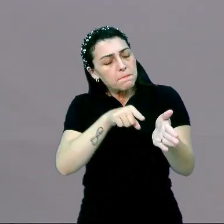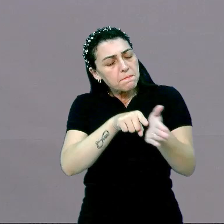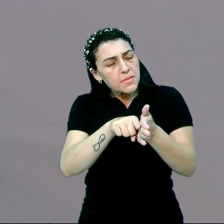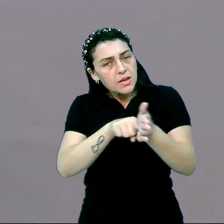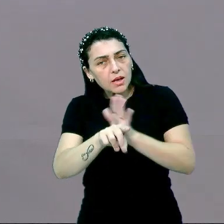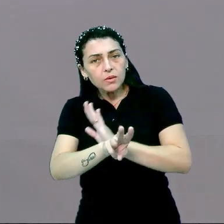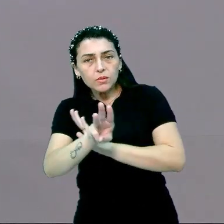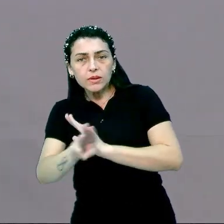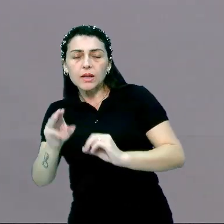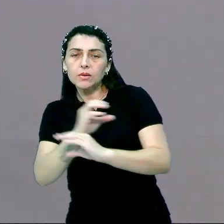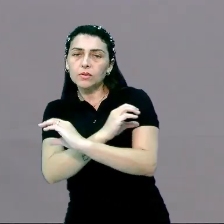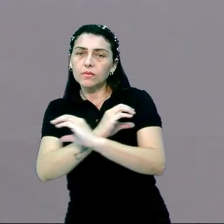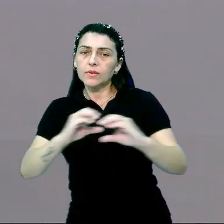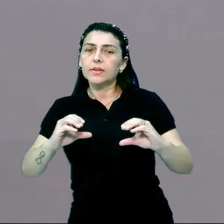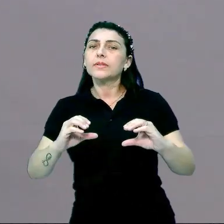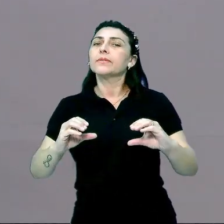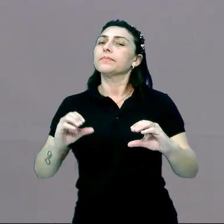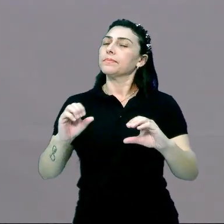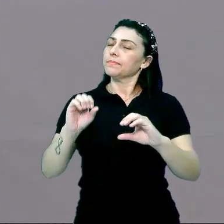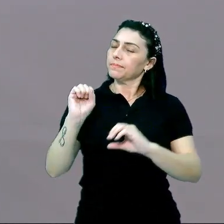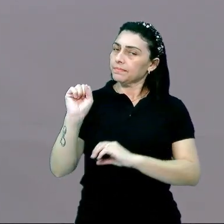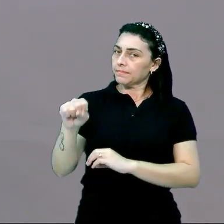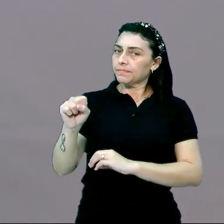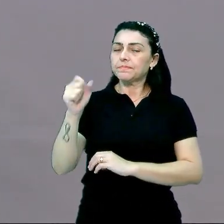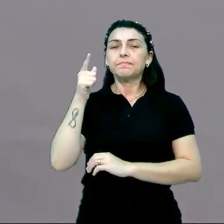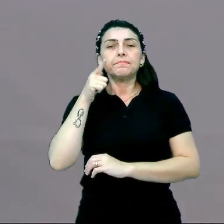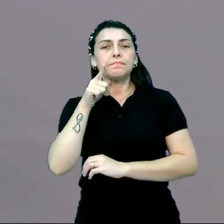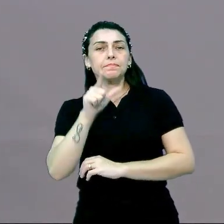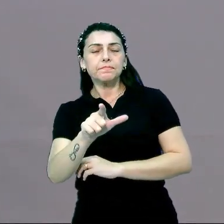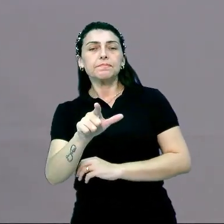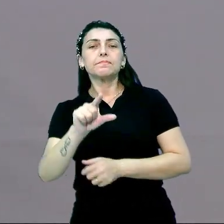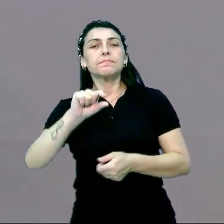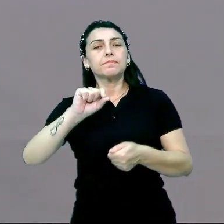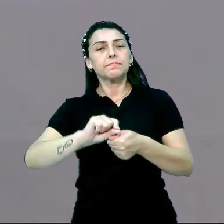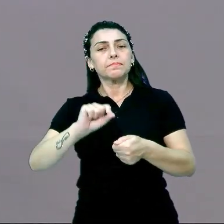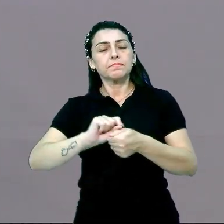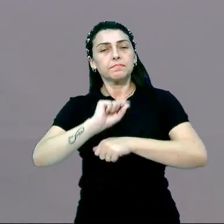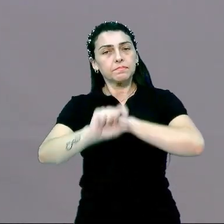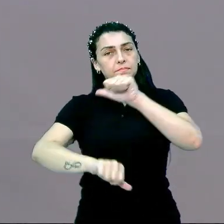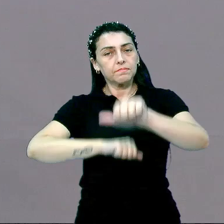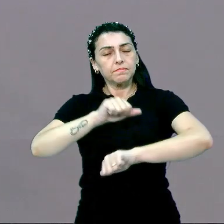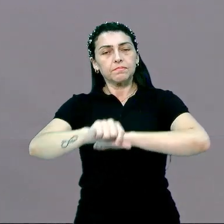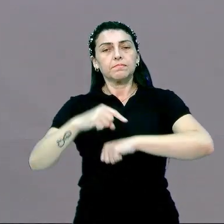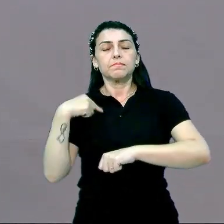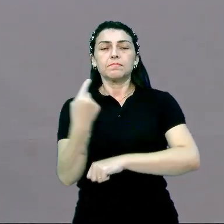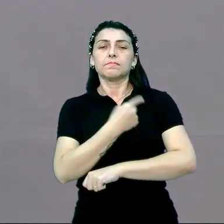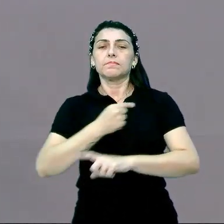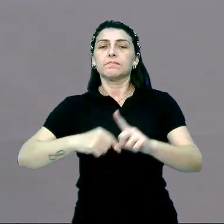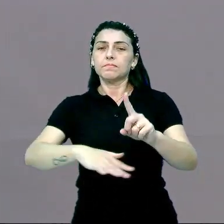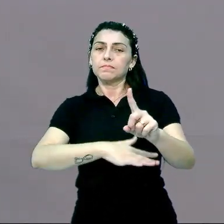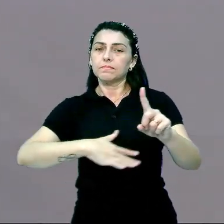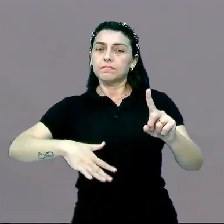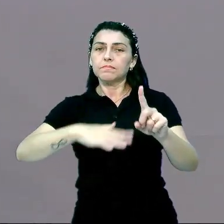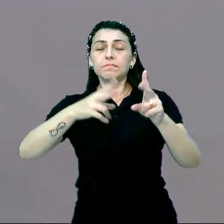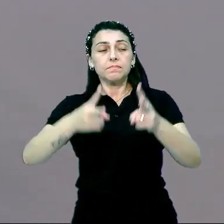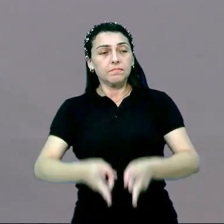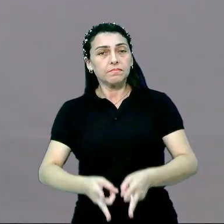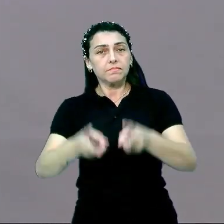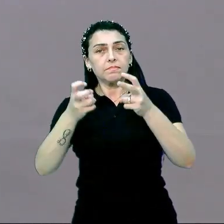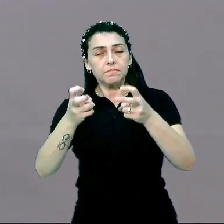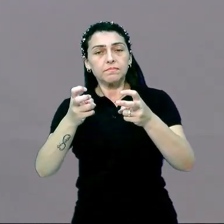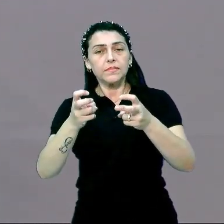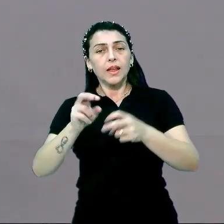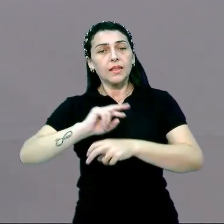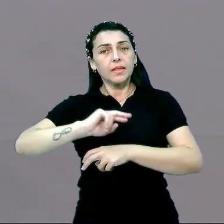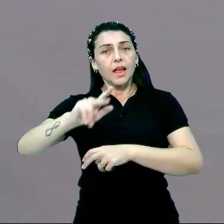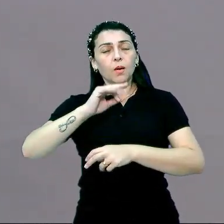em sites confiáveis, aí sim, com certeza, nós faremos uma mudança na nossa sociedade. Observe que esse